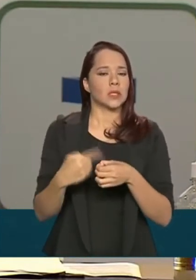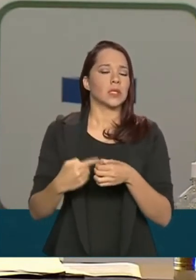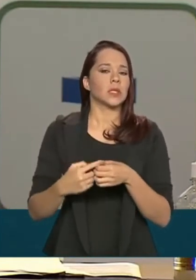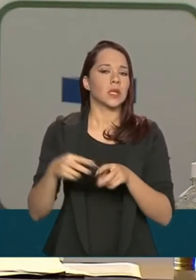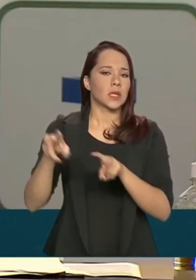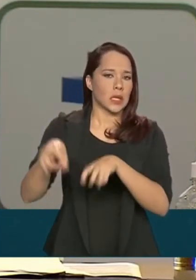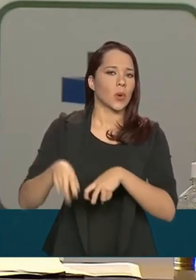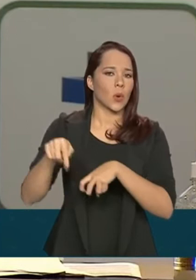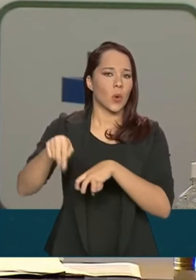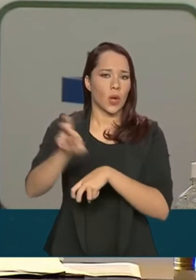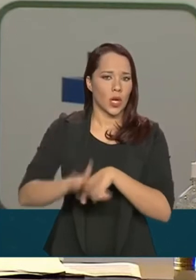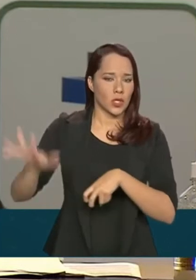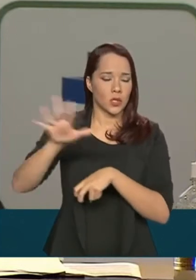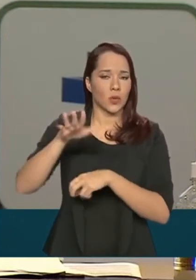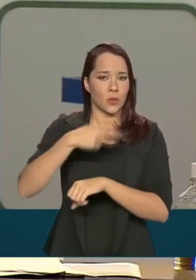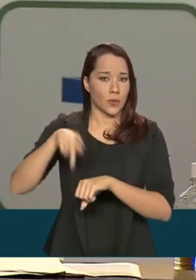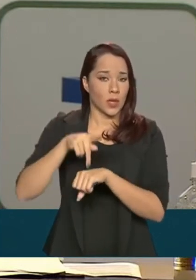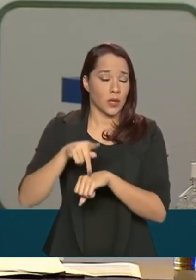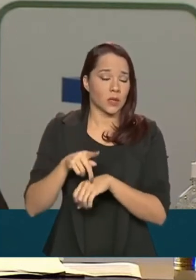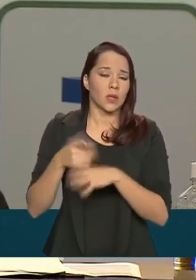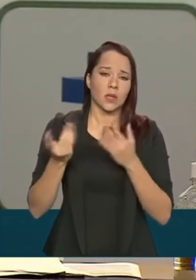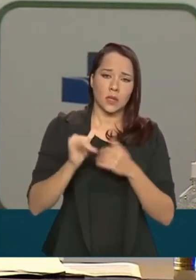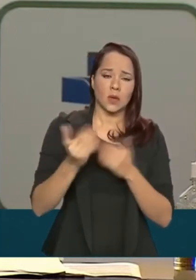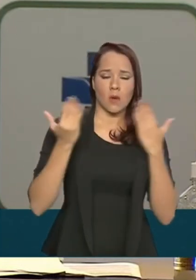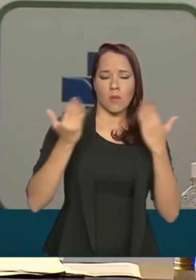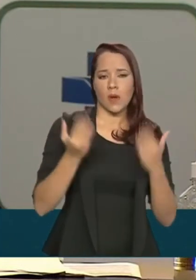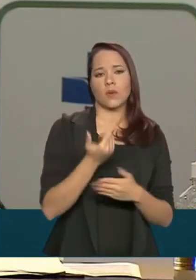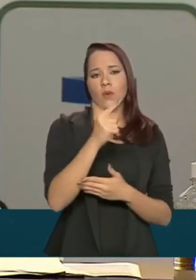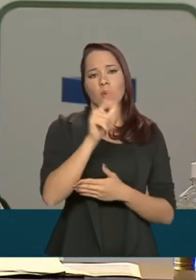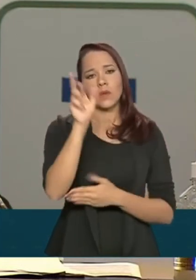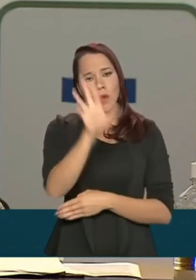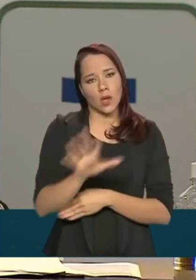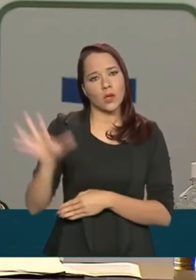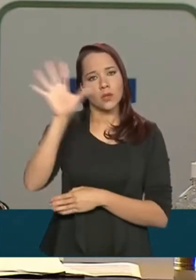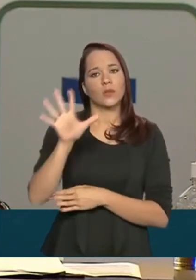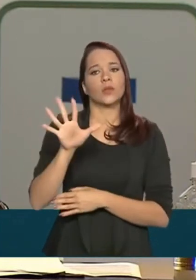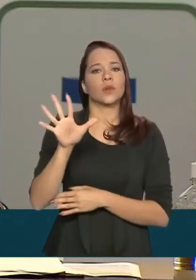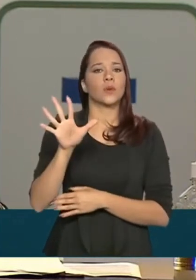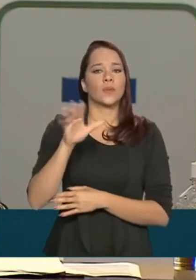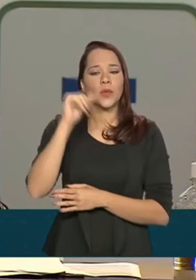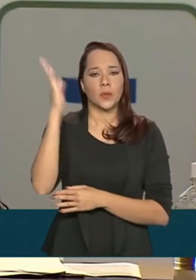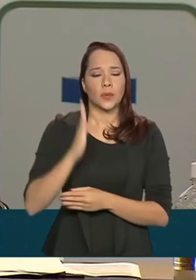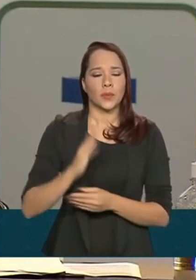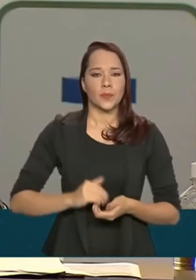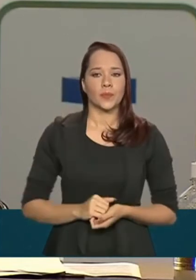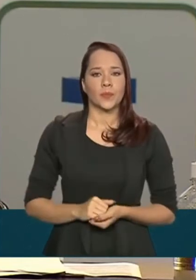desta região do país do que quando comparados com outras regiões do nosso país.